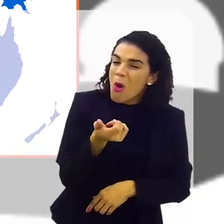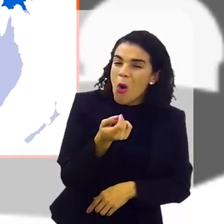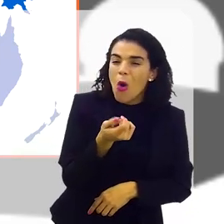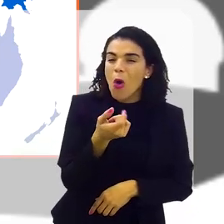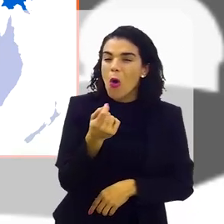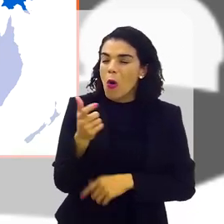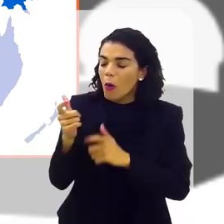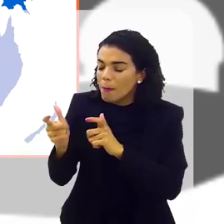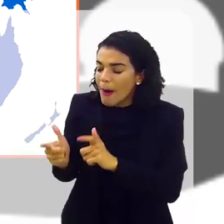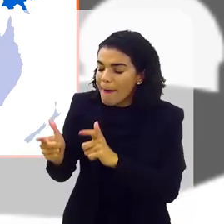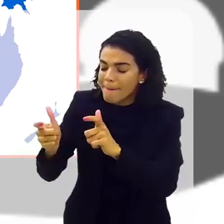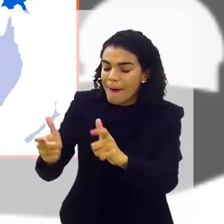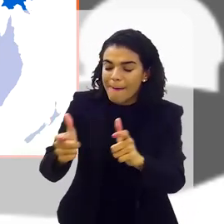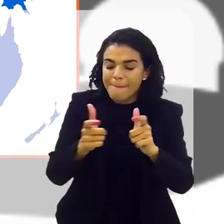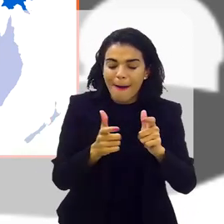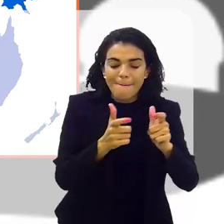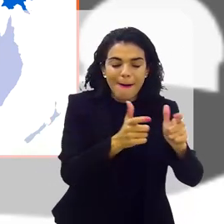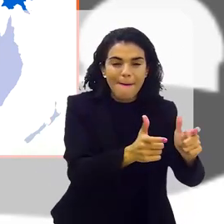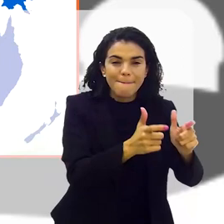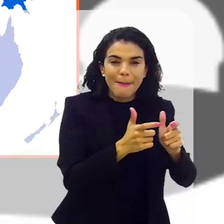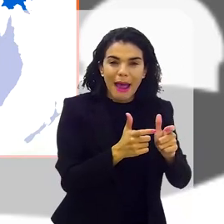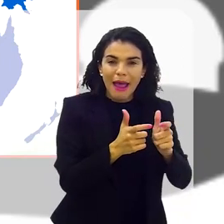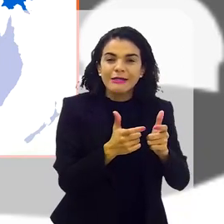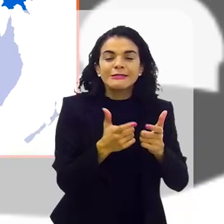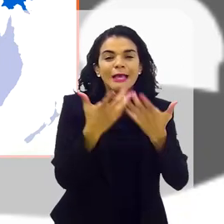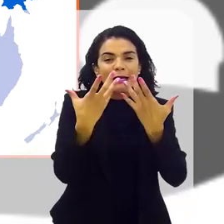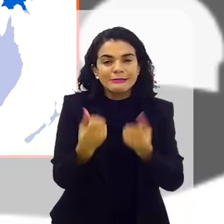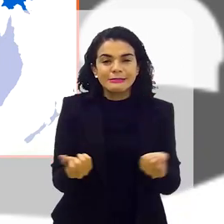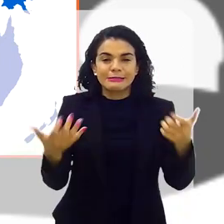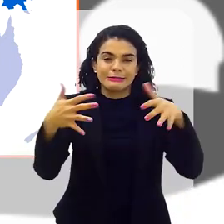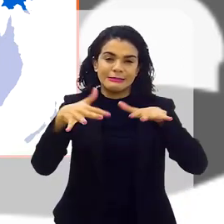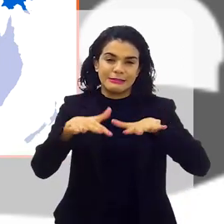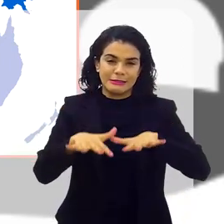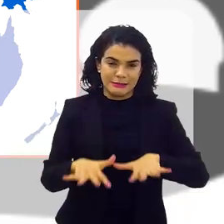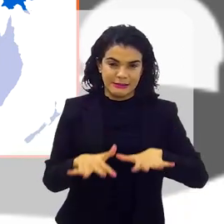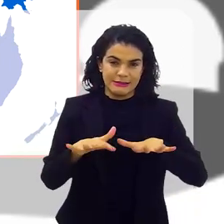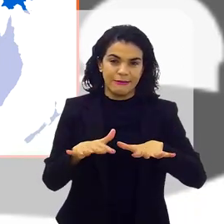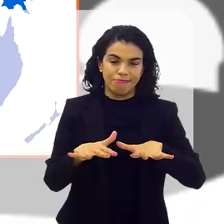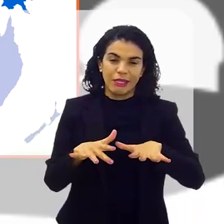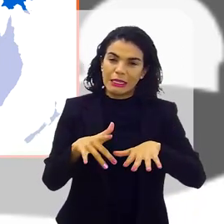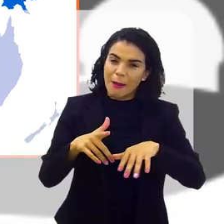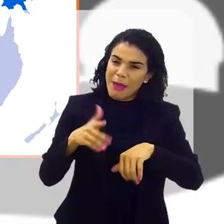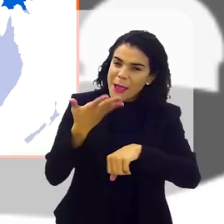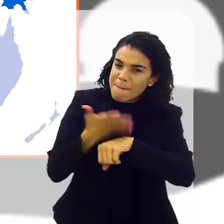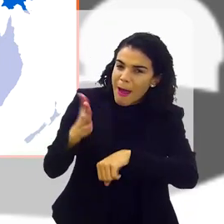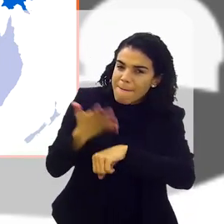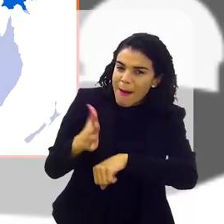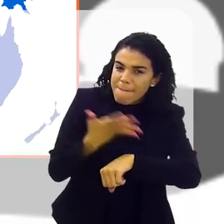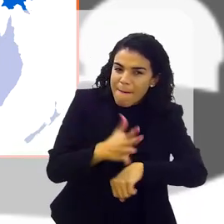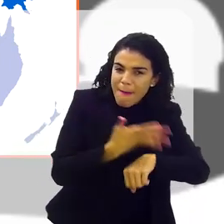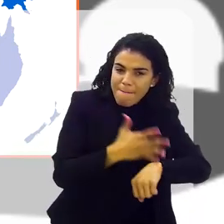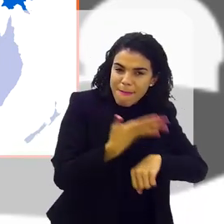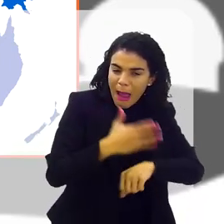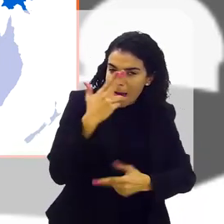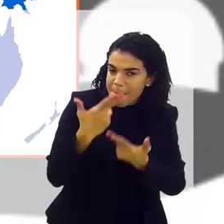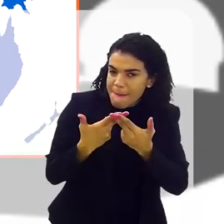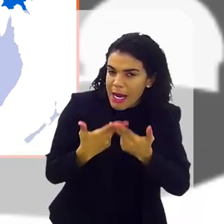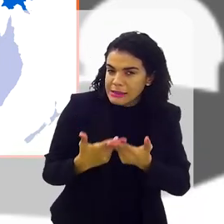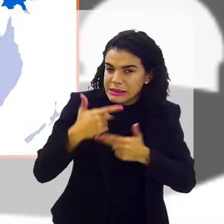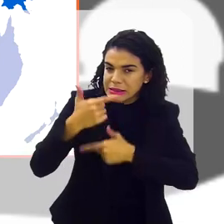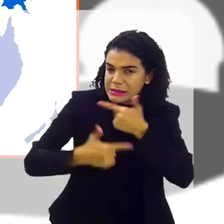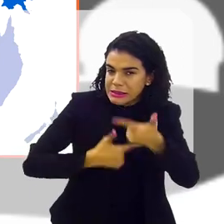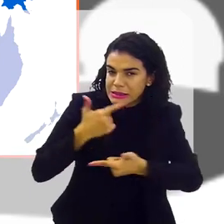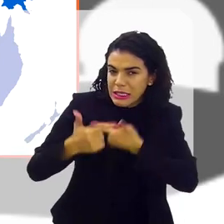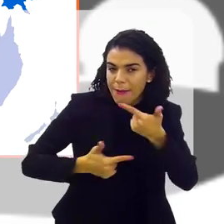poucos lugares que abraçam a causa e que tem essa dedicação sacerdotal né porque